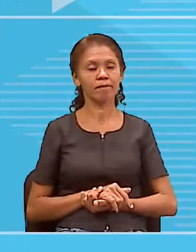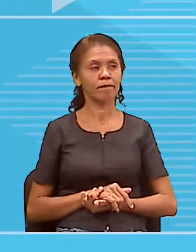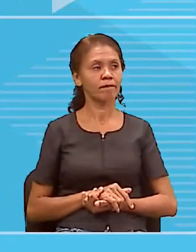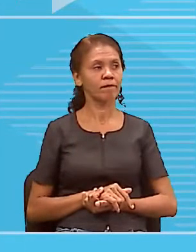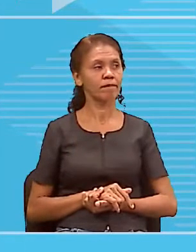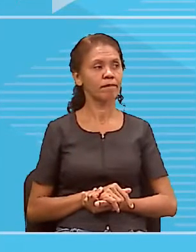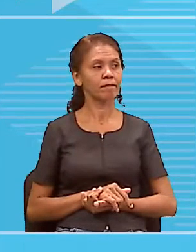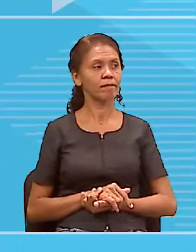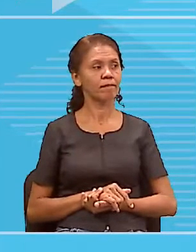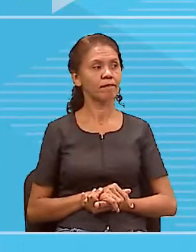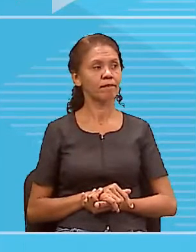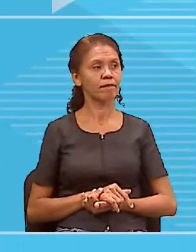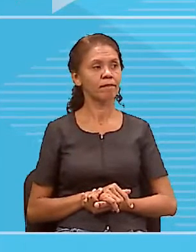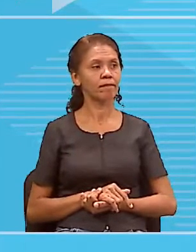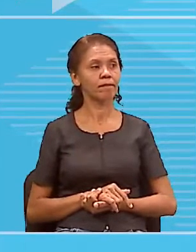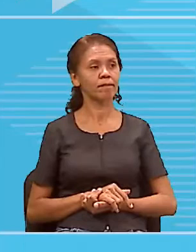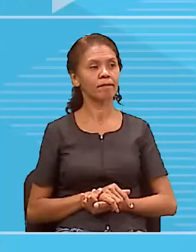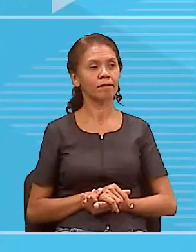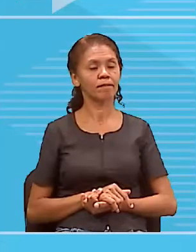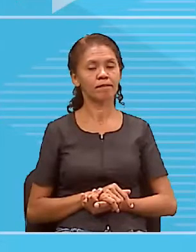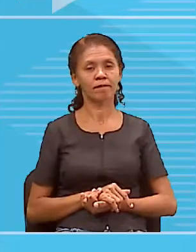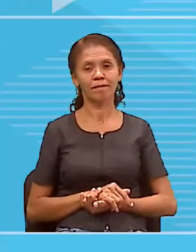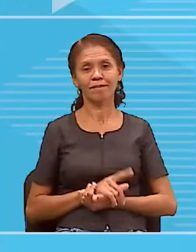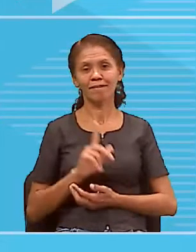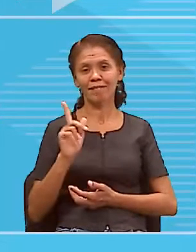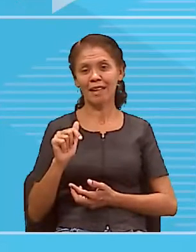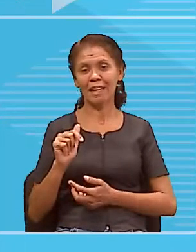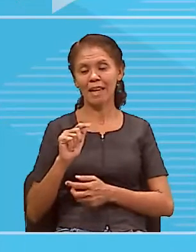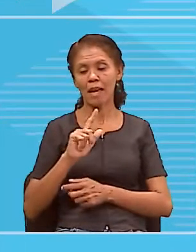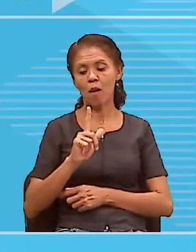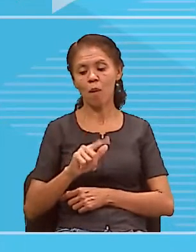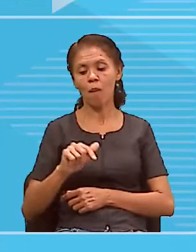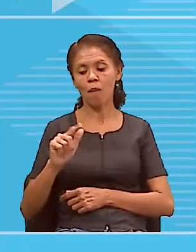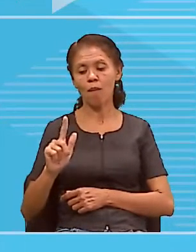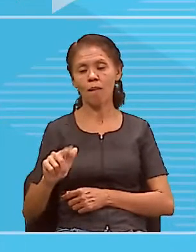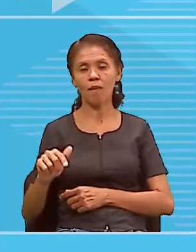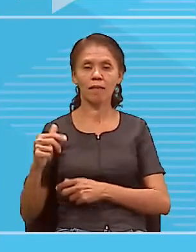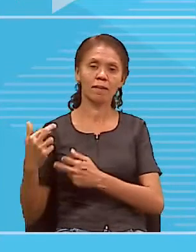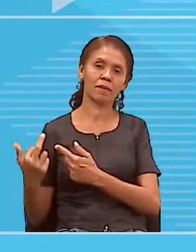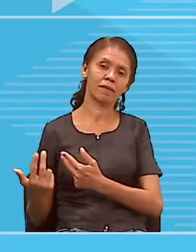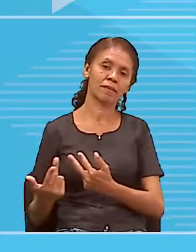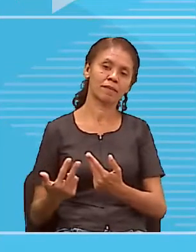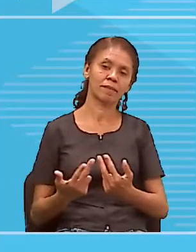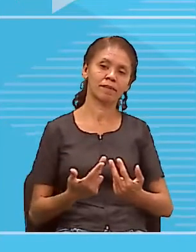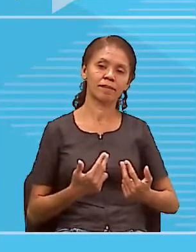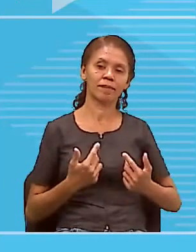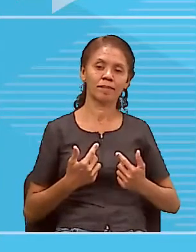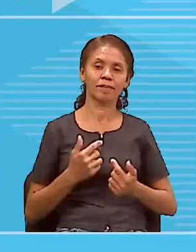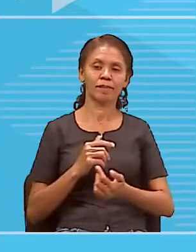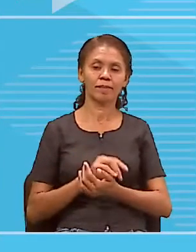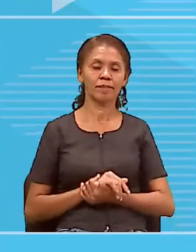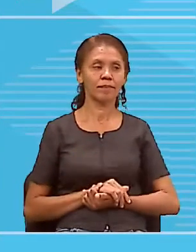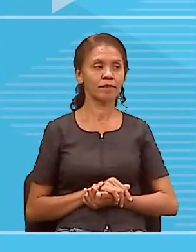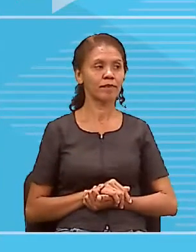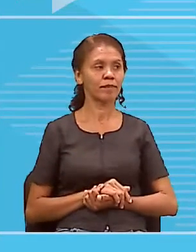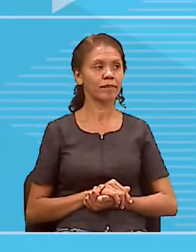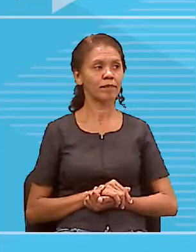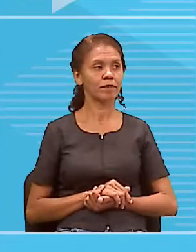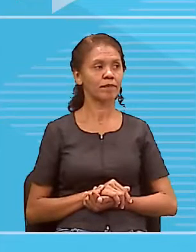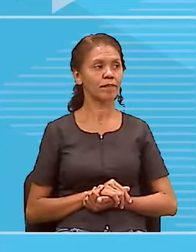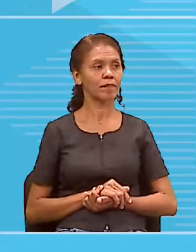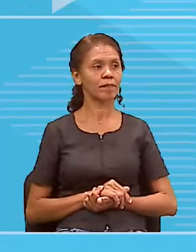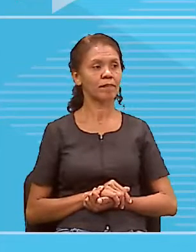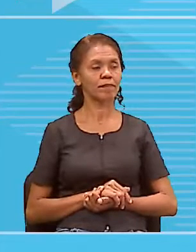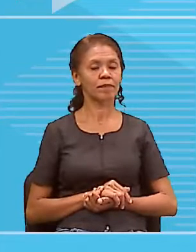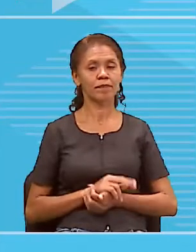então elas devem ser ondas iguais de mesma natureza por isso